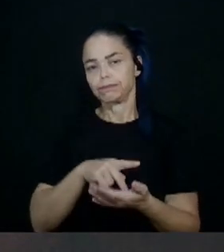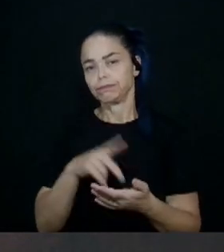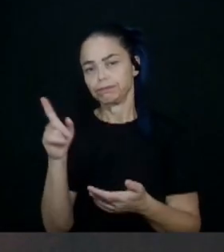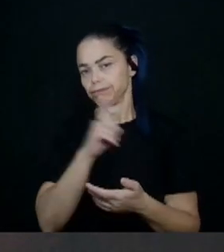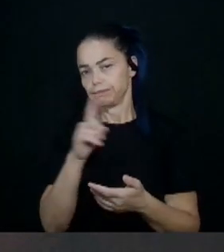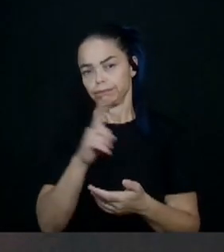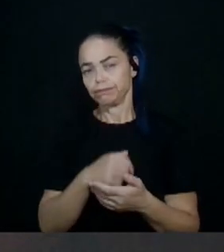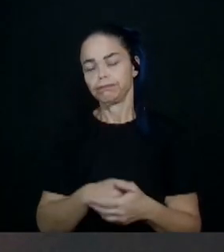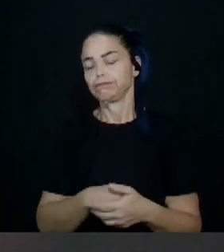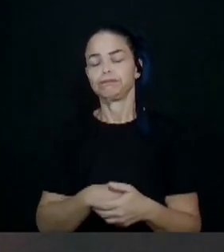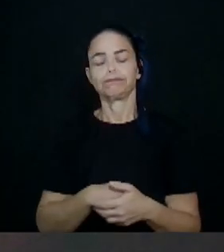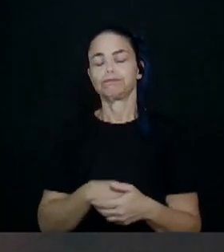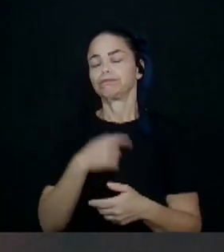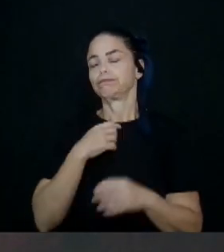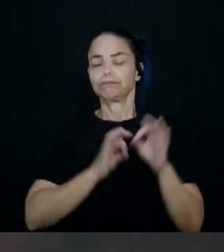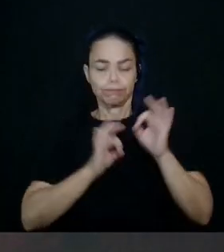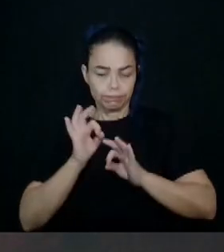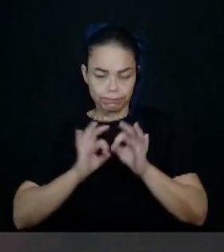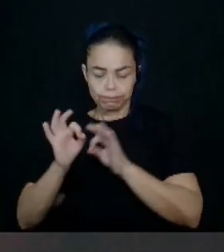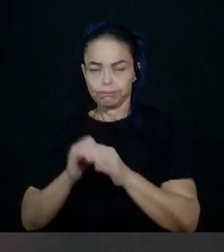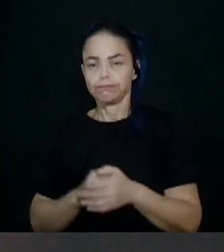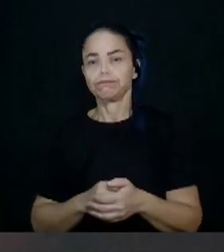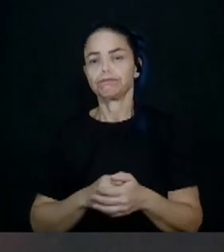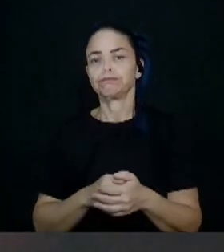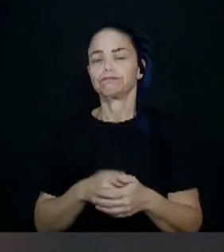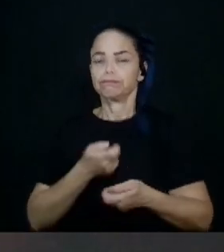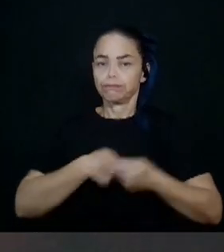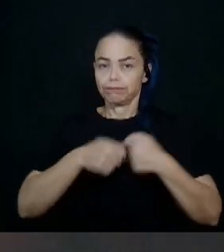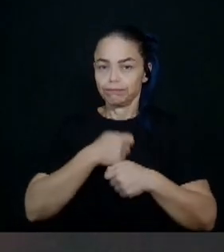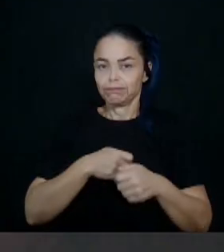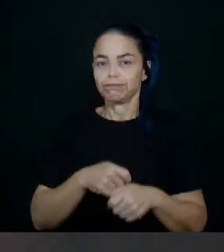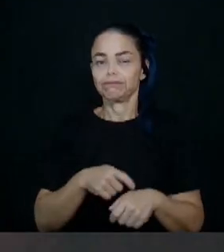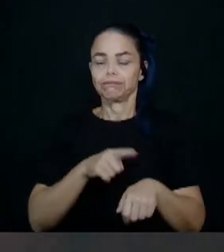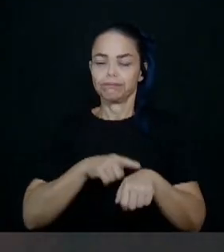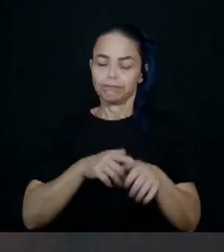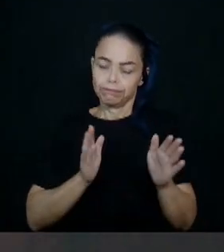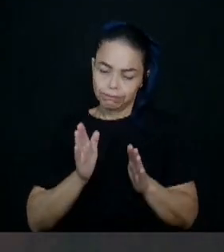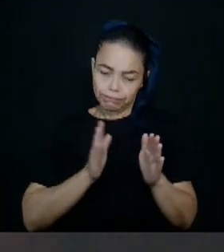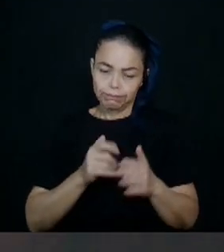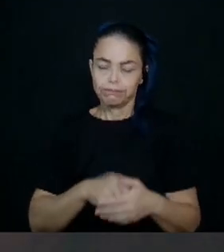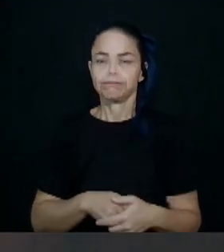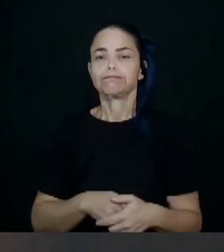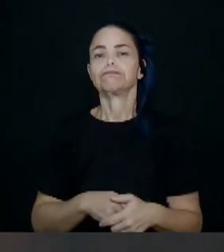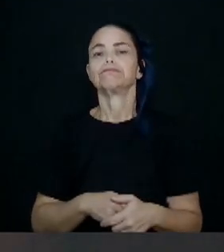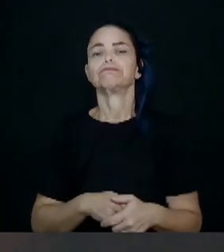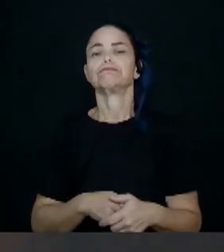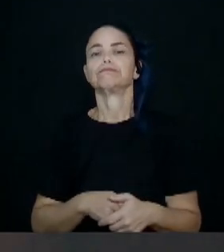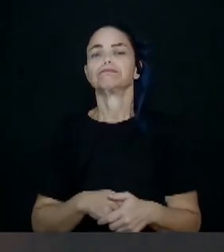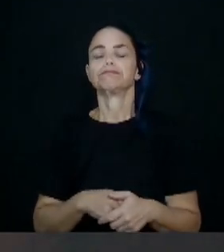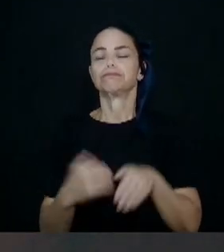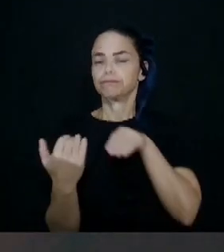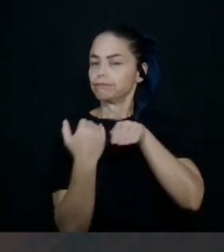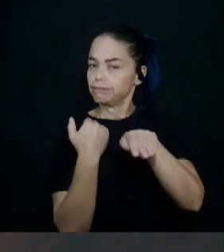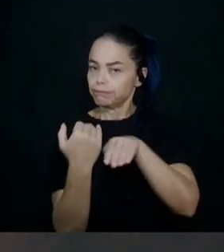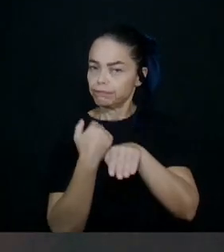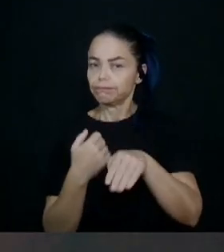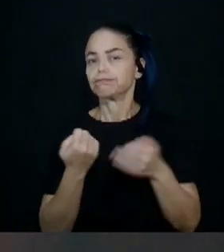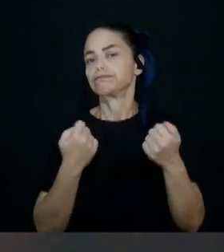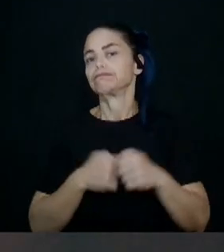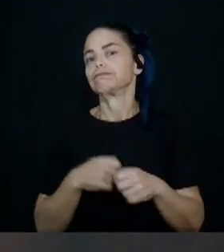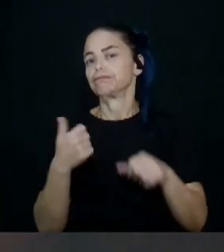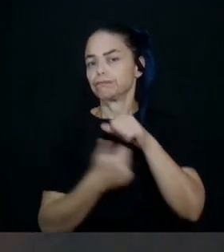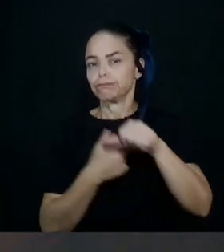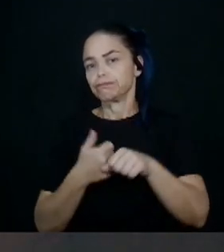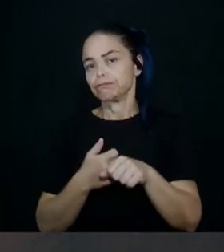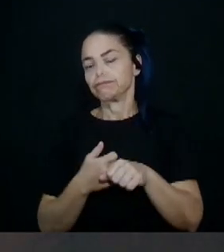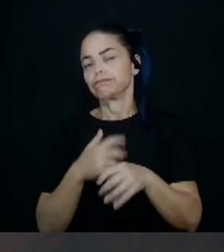eu preciso me organizar. Administração de tempo, né? O trânsito, ele se torna